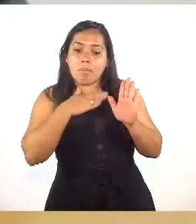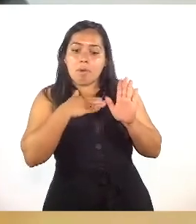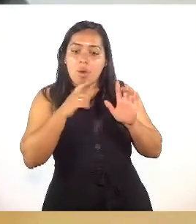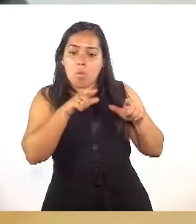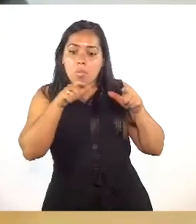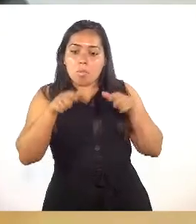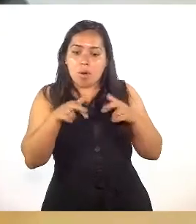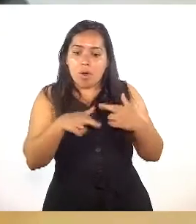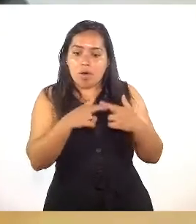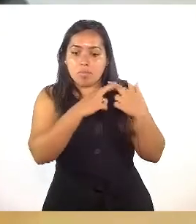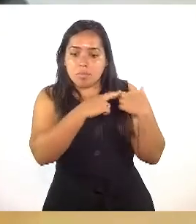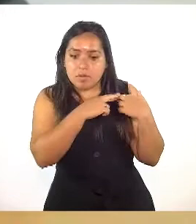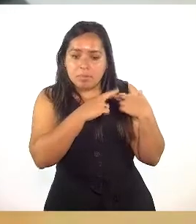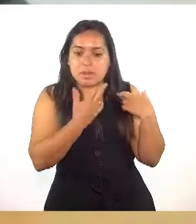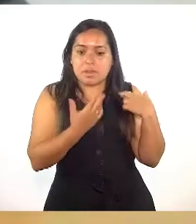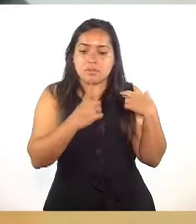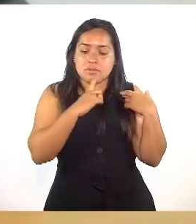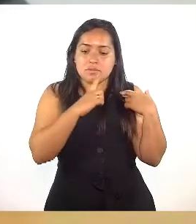sendo sabatinado.